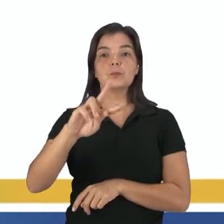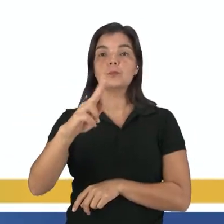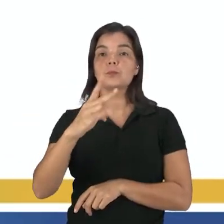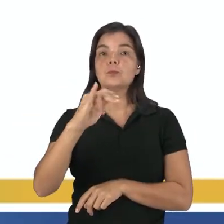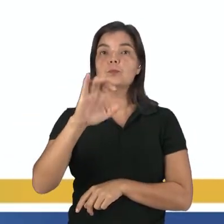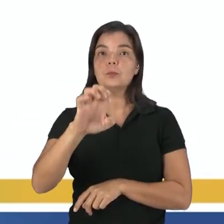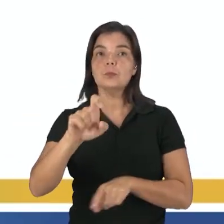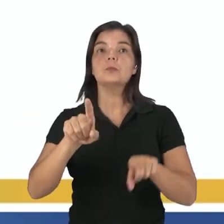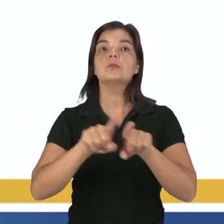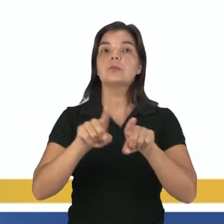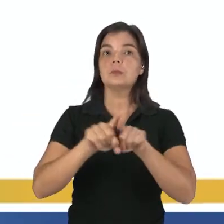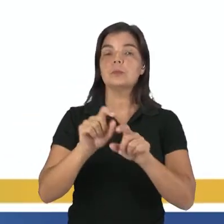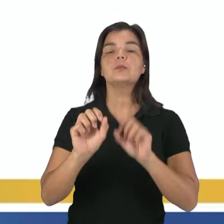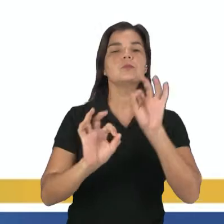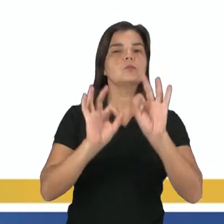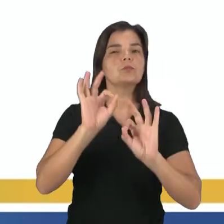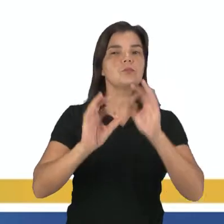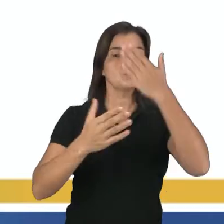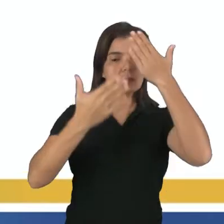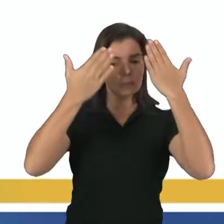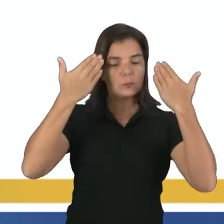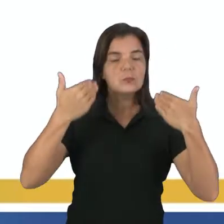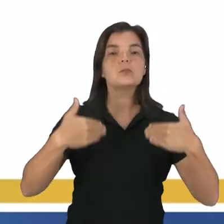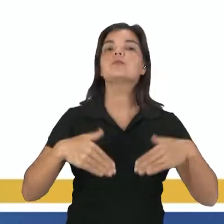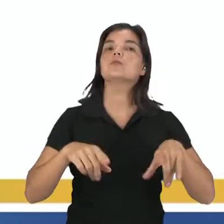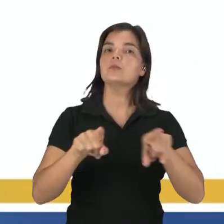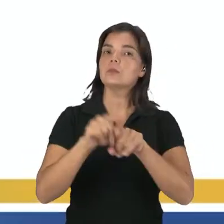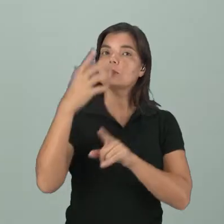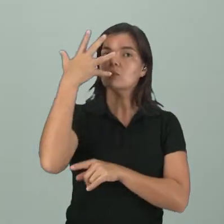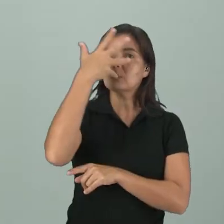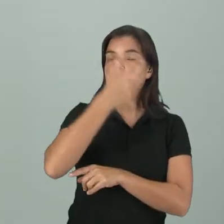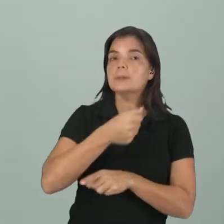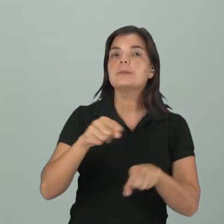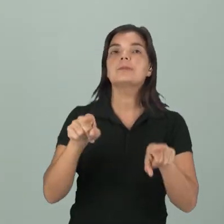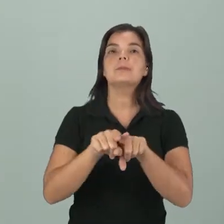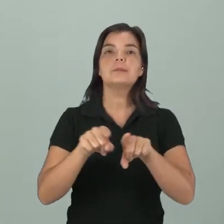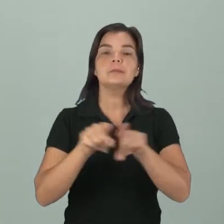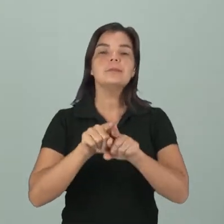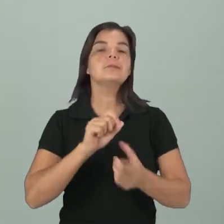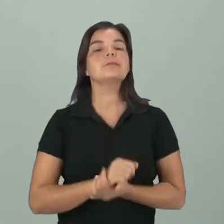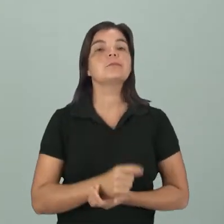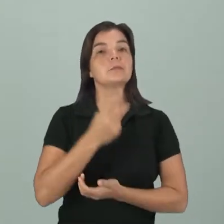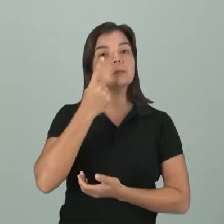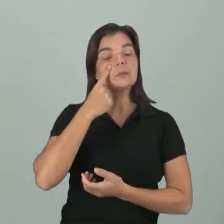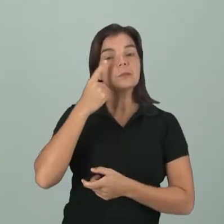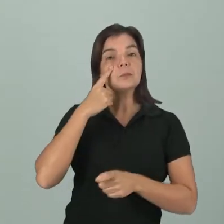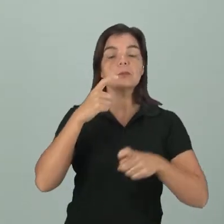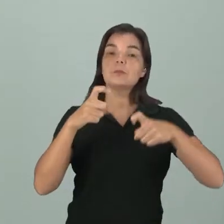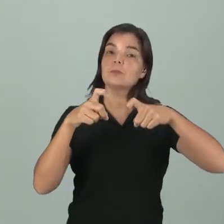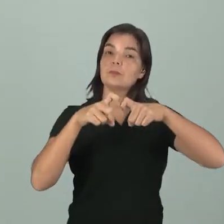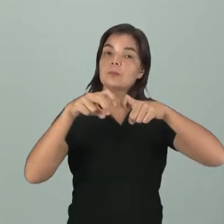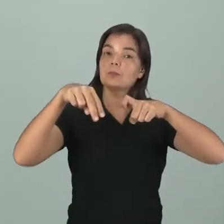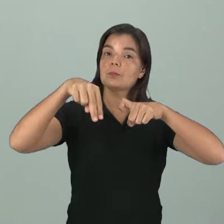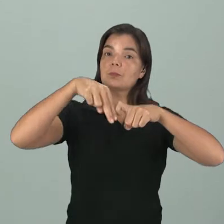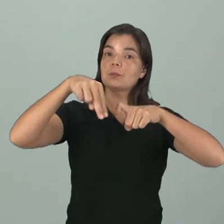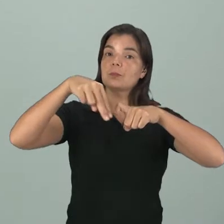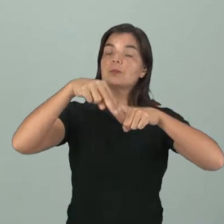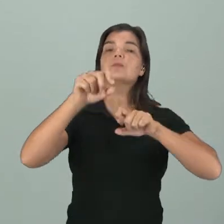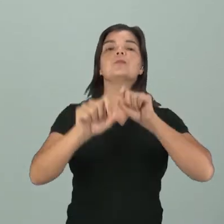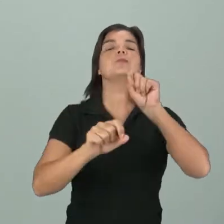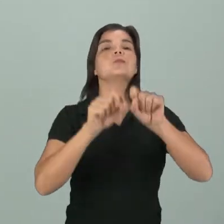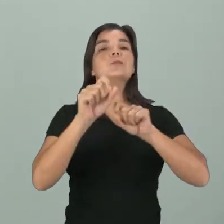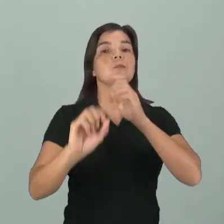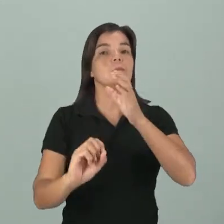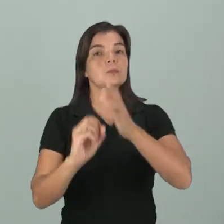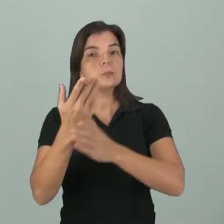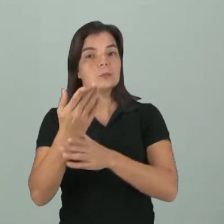sobre a questão dos padrões de beleza. Dentro desses trechos que nós vamos ler do texto dessa nutricionista, nós vamos analisar o que é